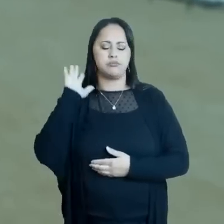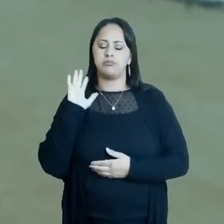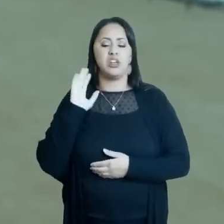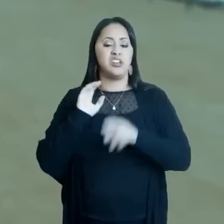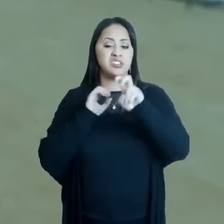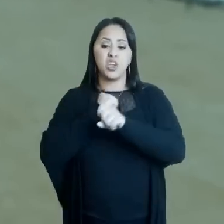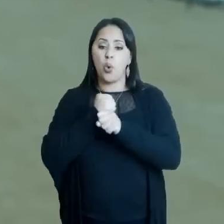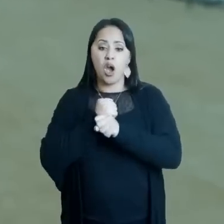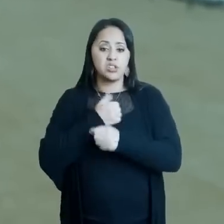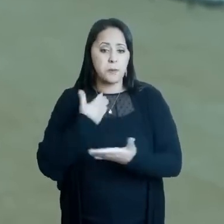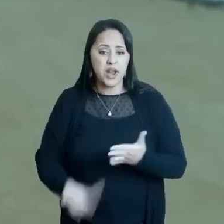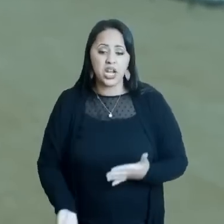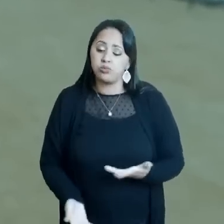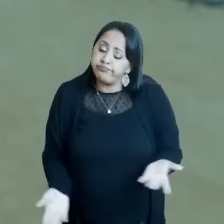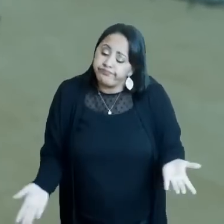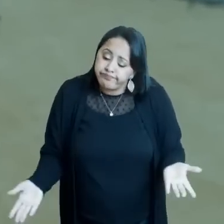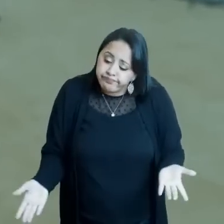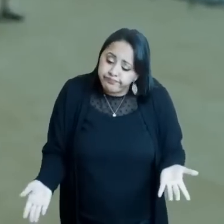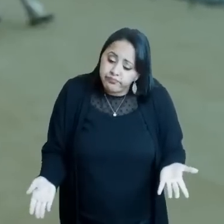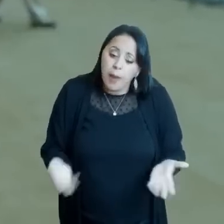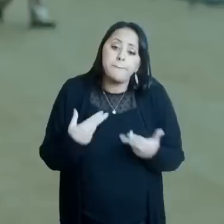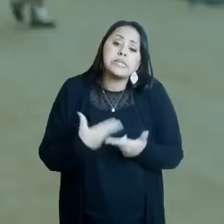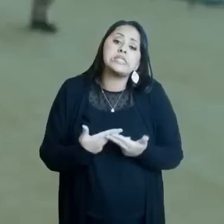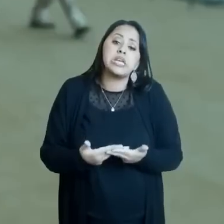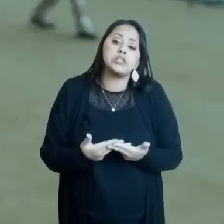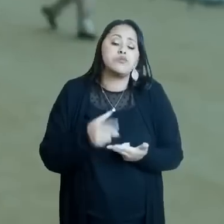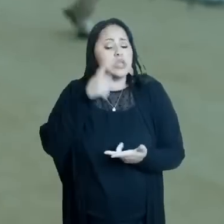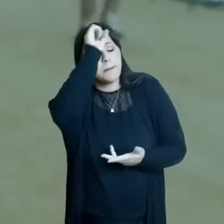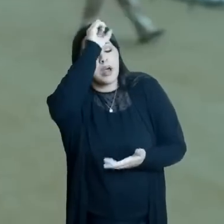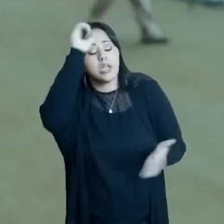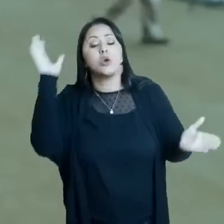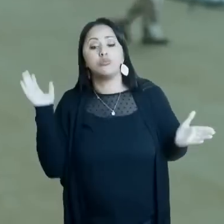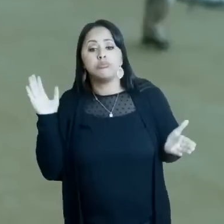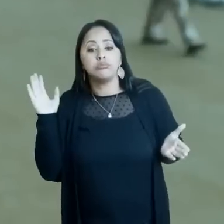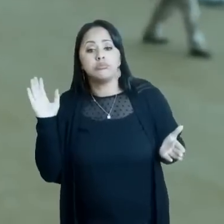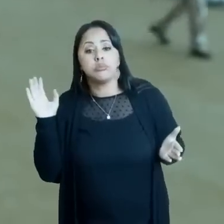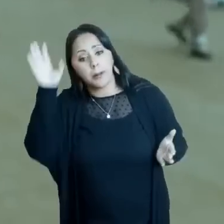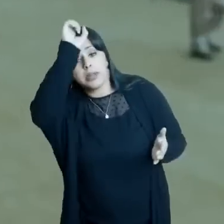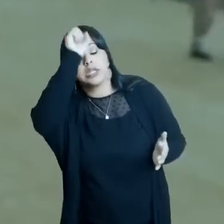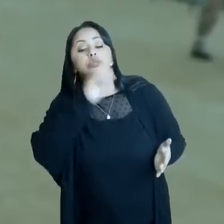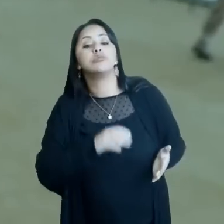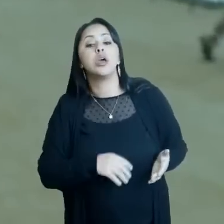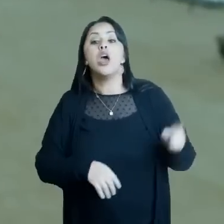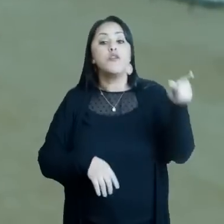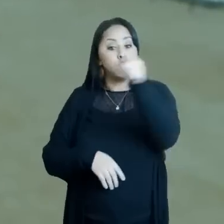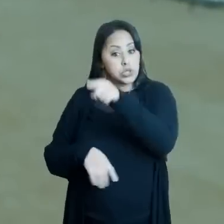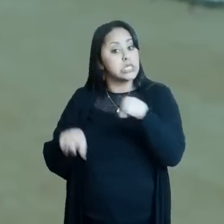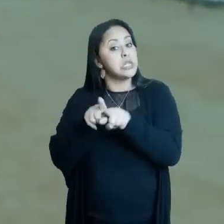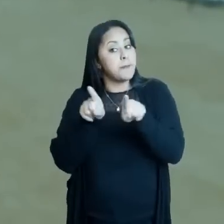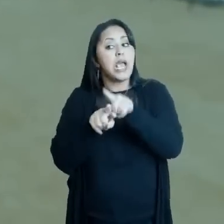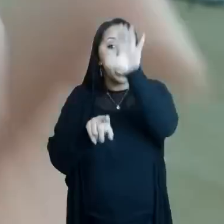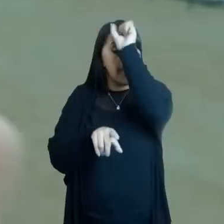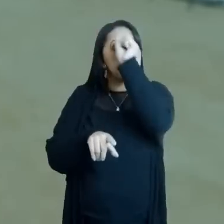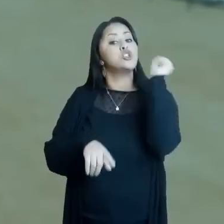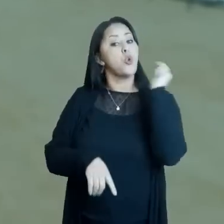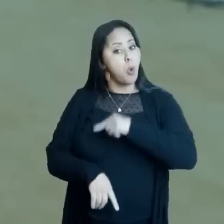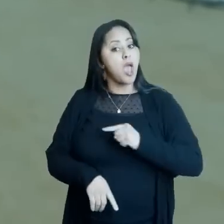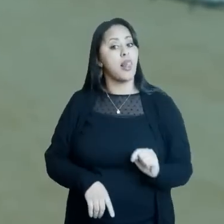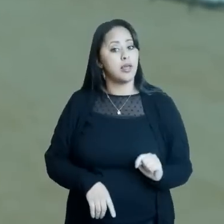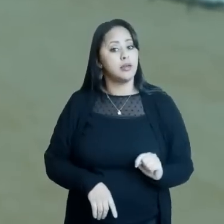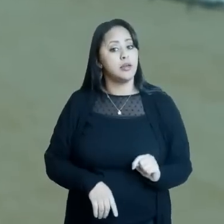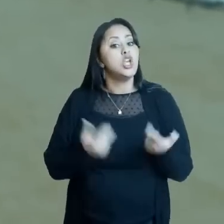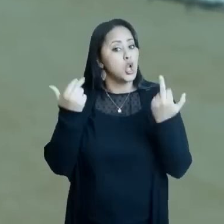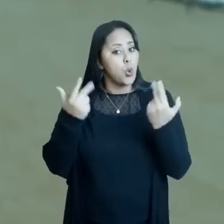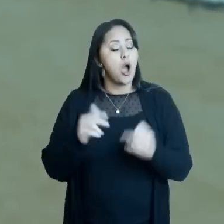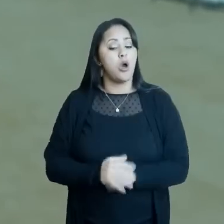você, teoricamente, perdeu, você não perdeu, você aprendeu, tá? E quem está assistindo, aprenda com a lição dela, você não tem que passar pelo mesmo que